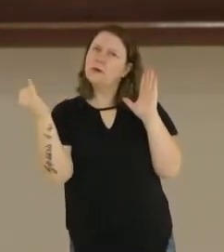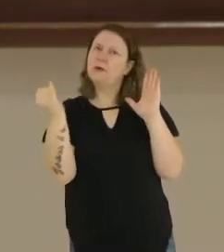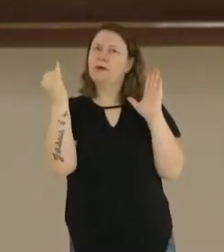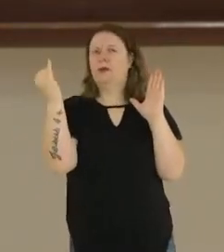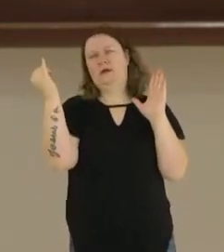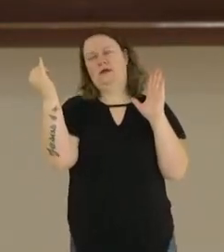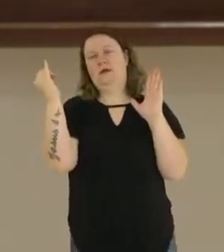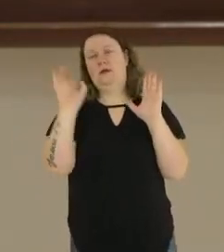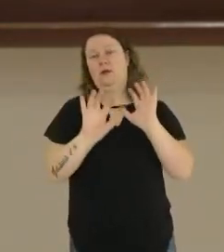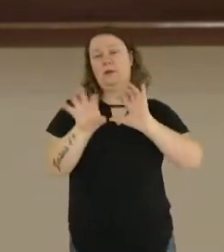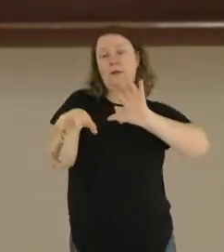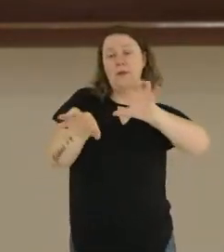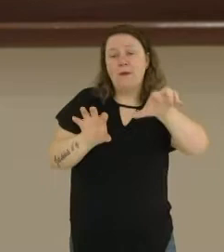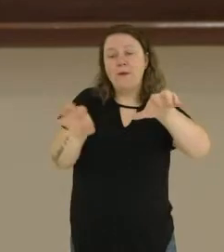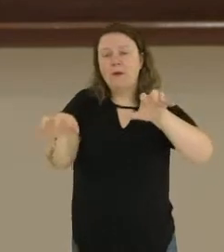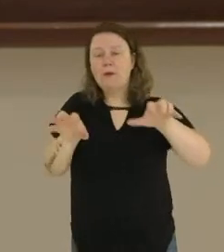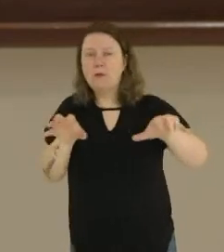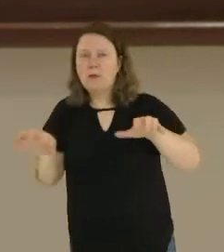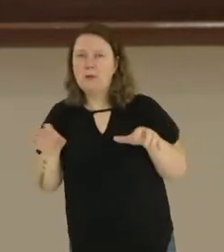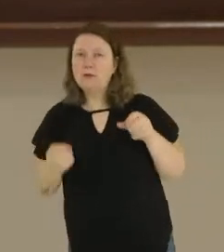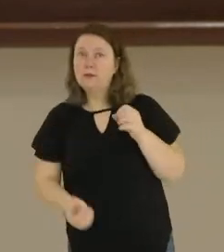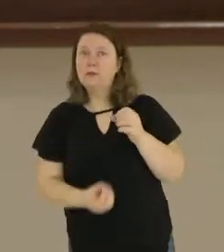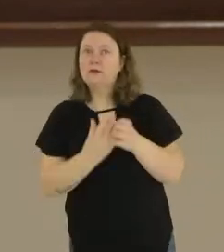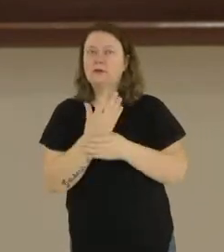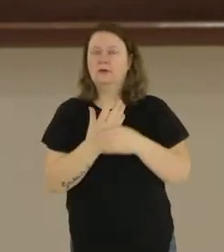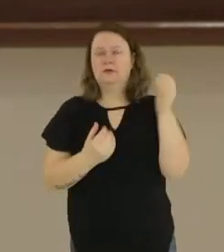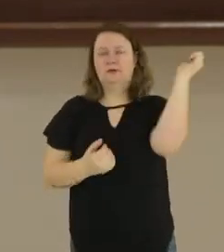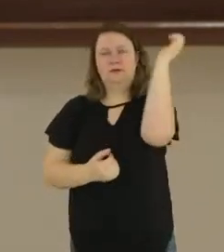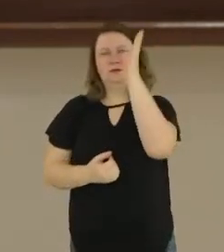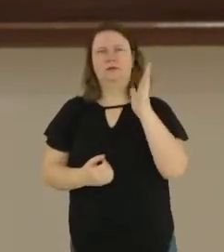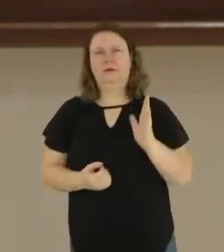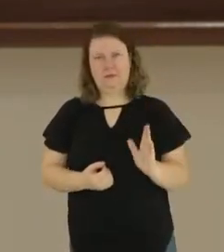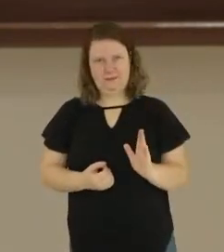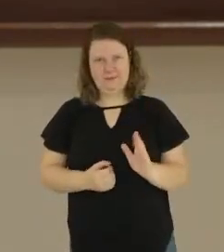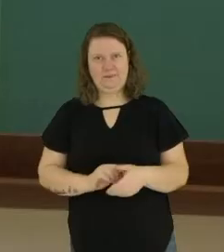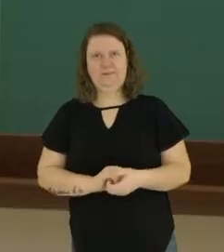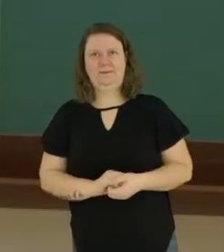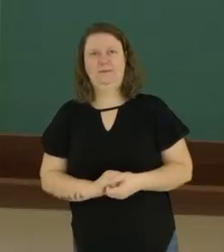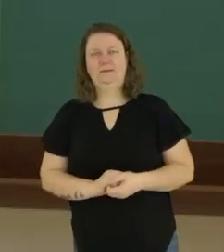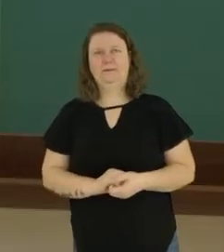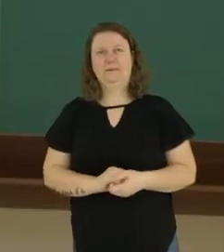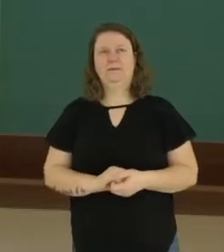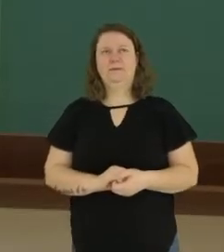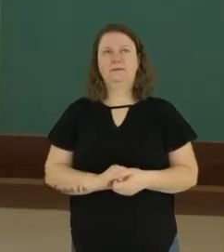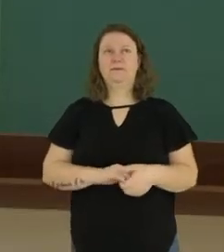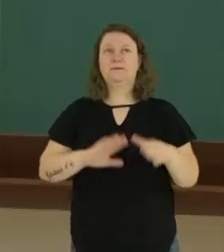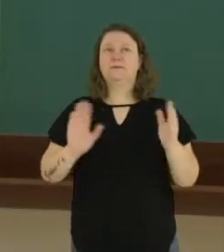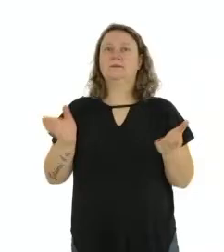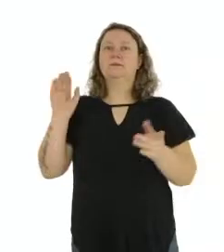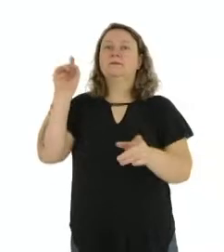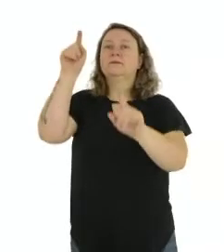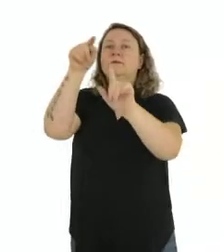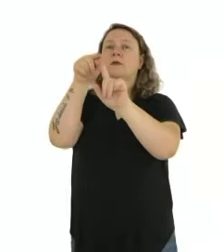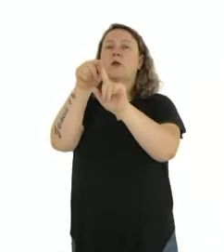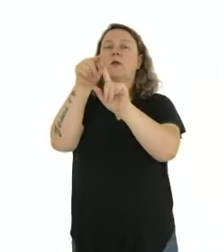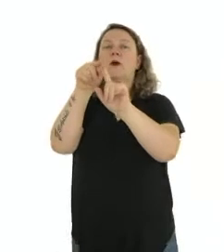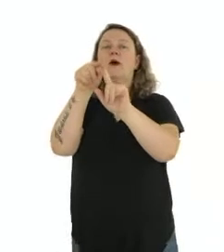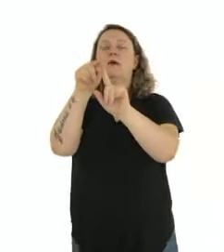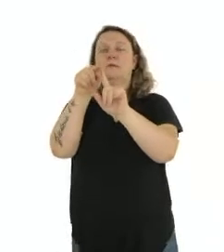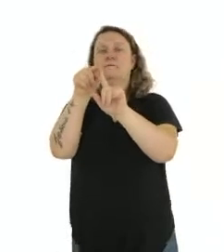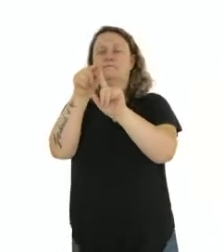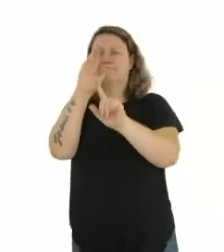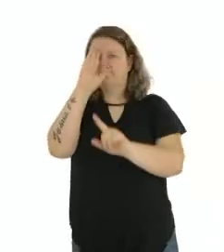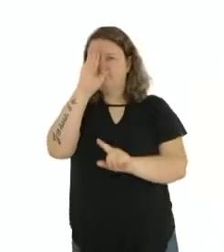essas colônias de imigrantes que vão ser formadas aqui no Brasil? Bom, o grande objetivo é